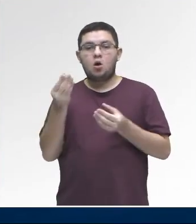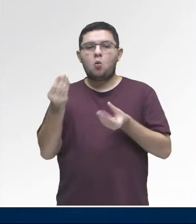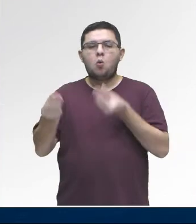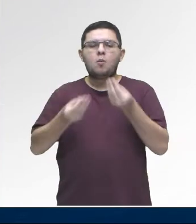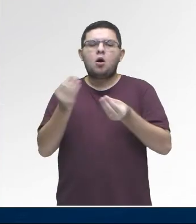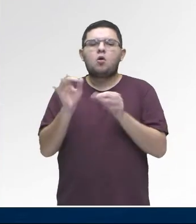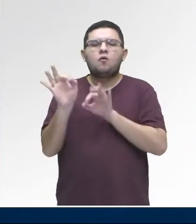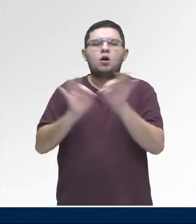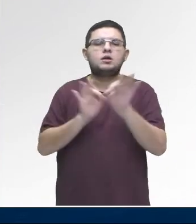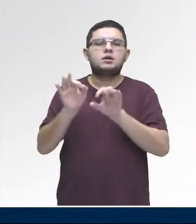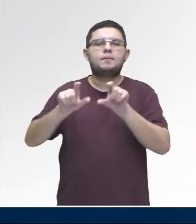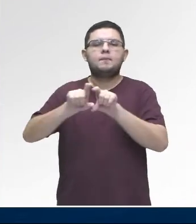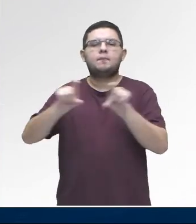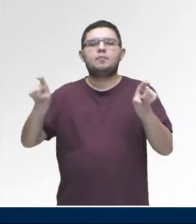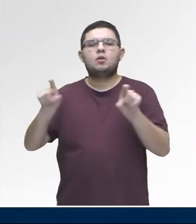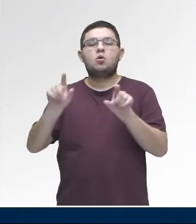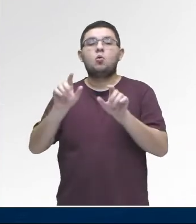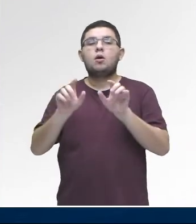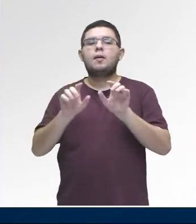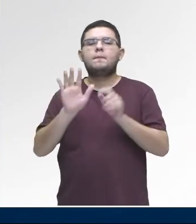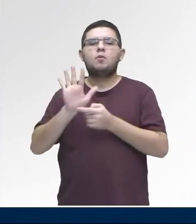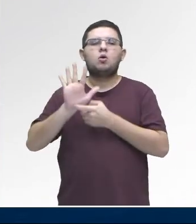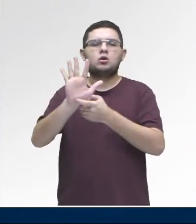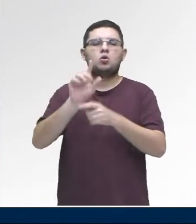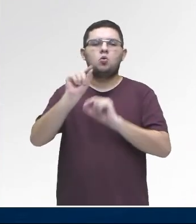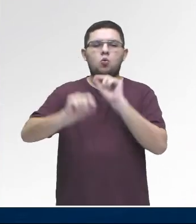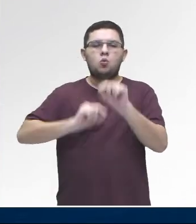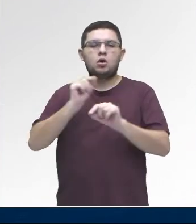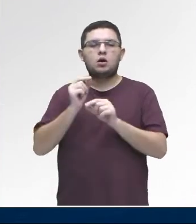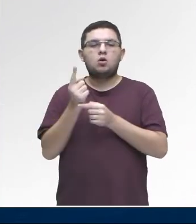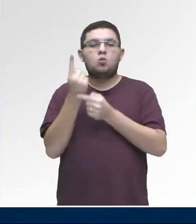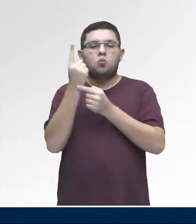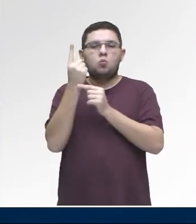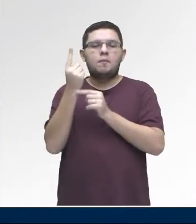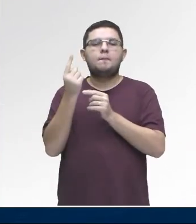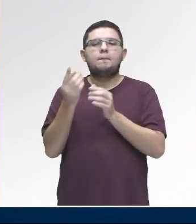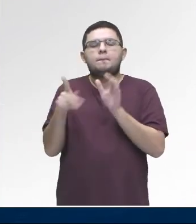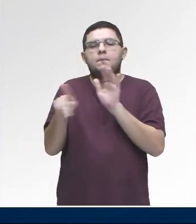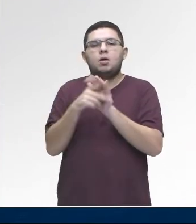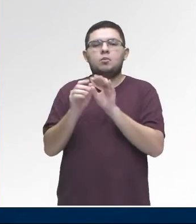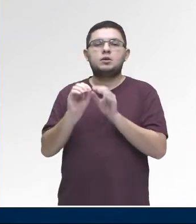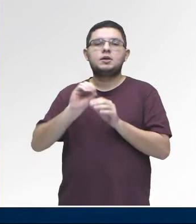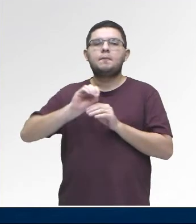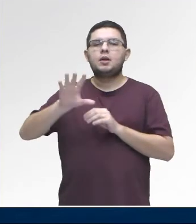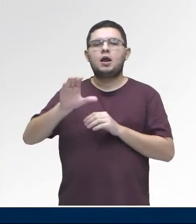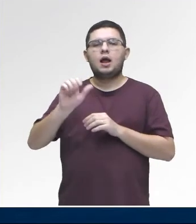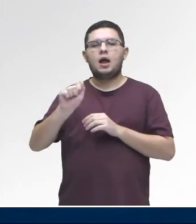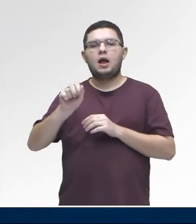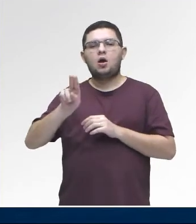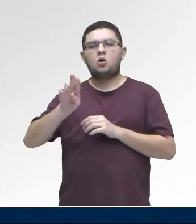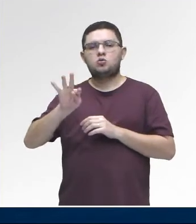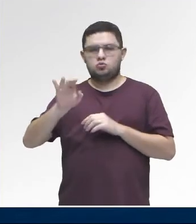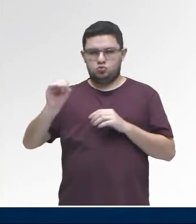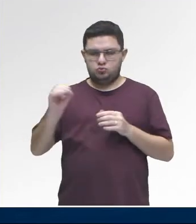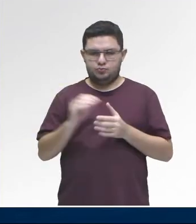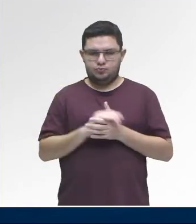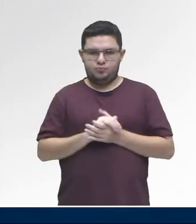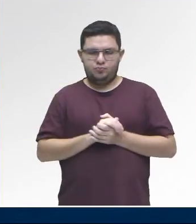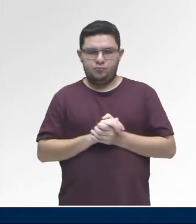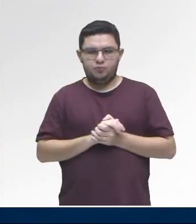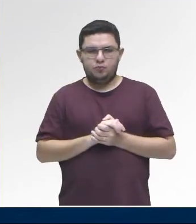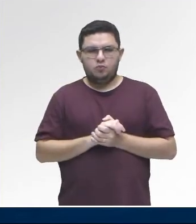representa a sua constante de ionização. Isso é super